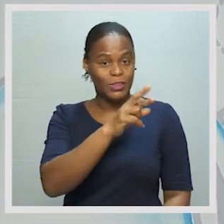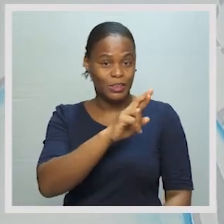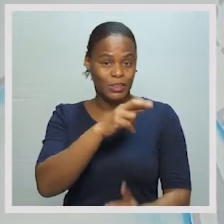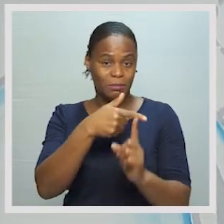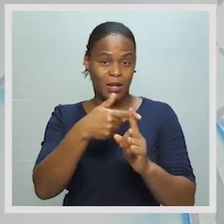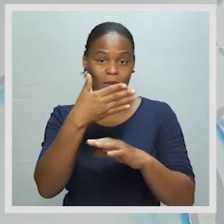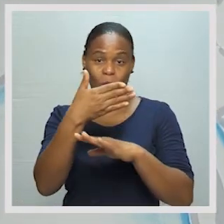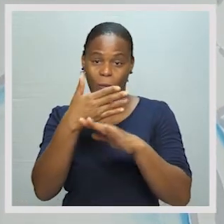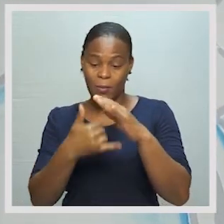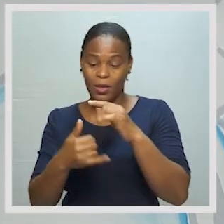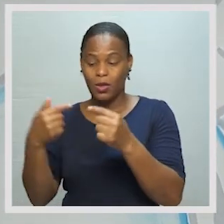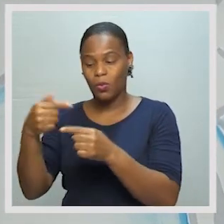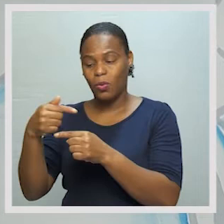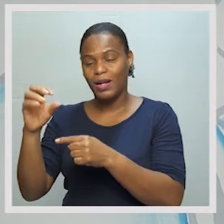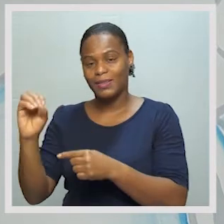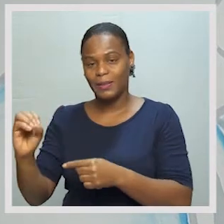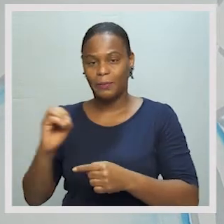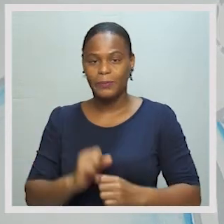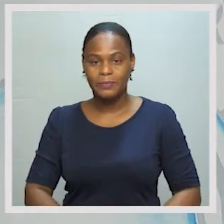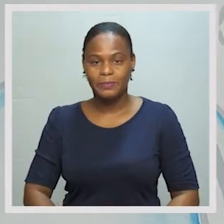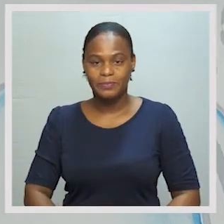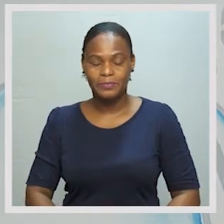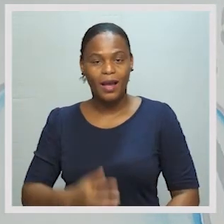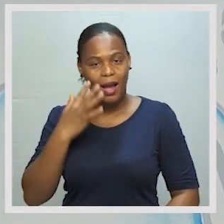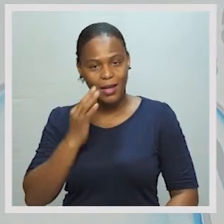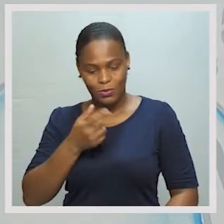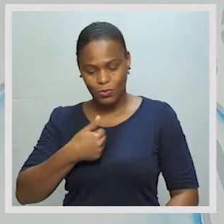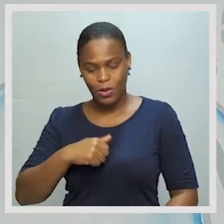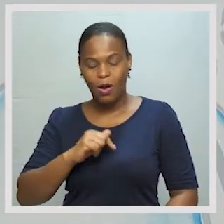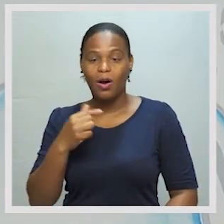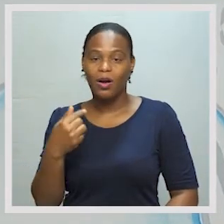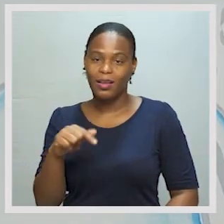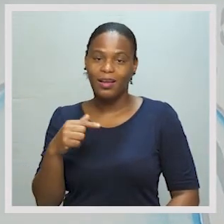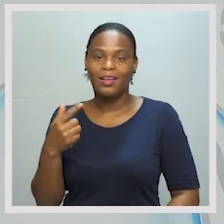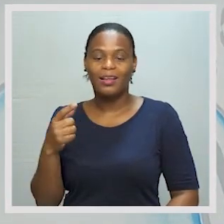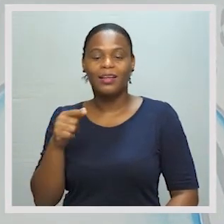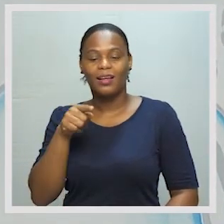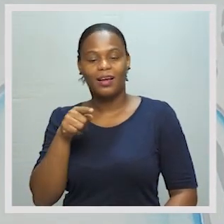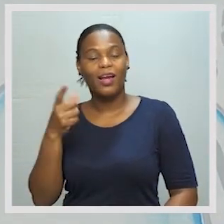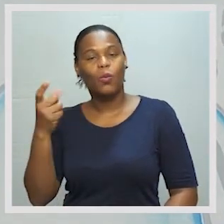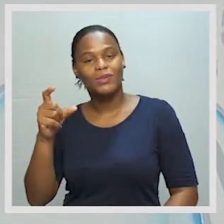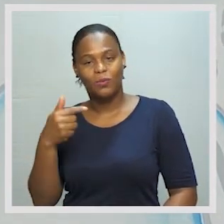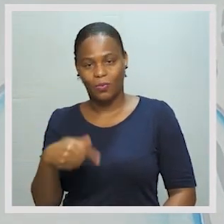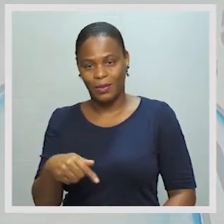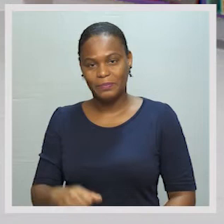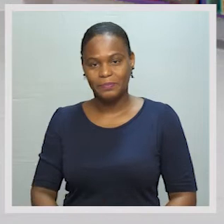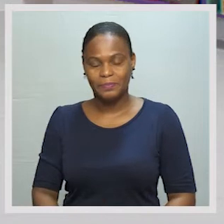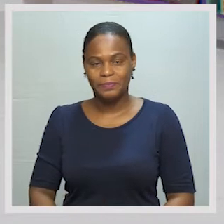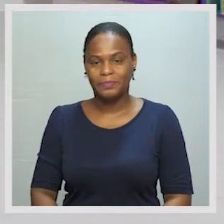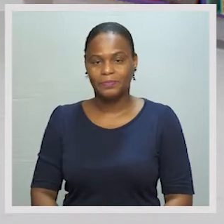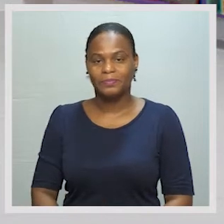mais 1/2 igual a 0. E assim nós temos esta equação.